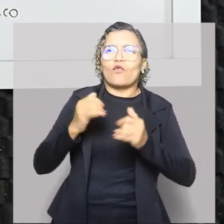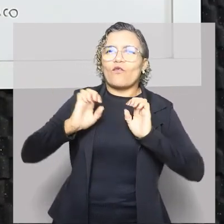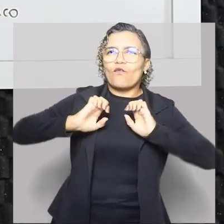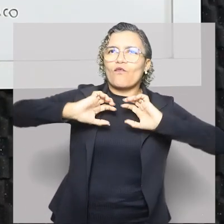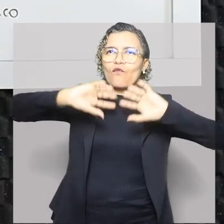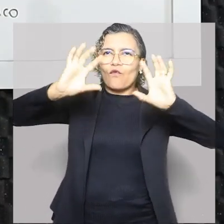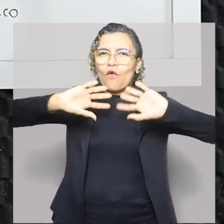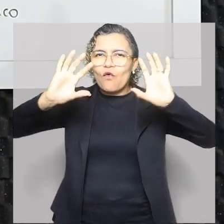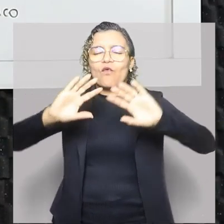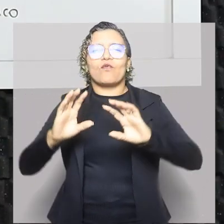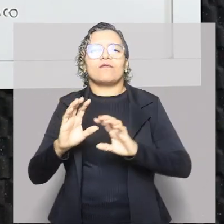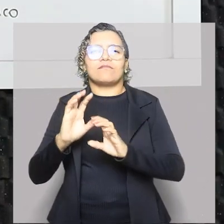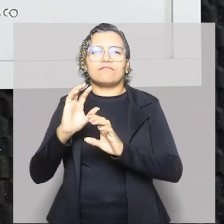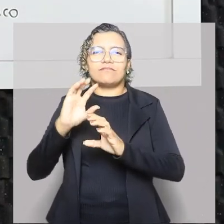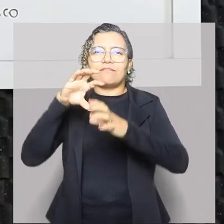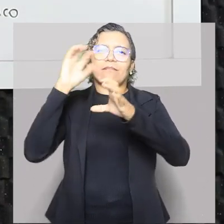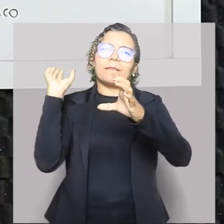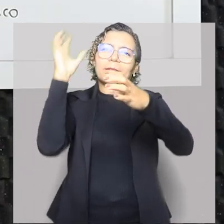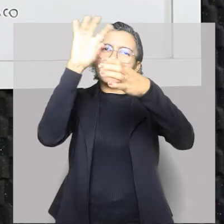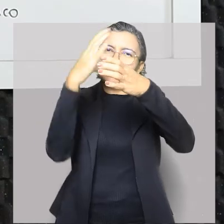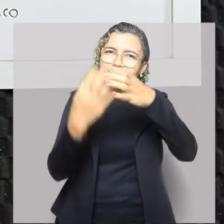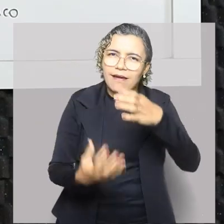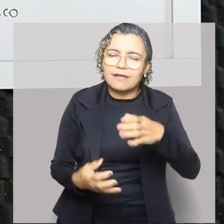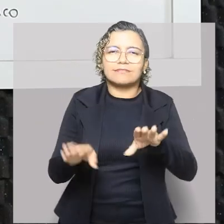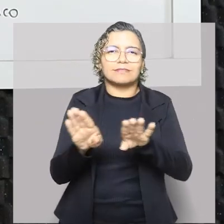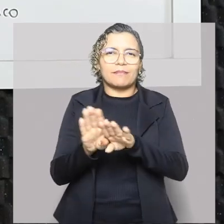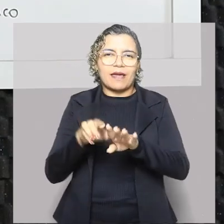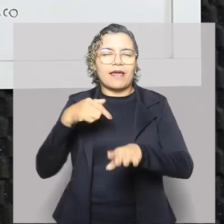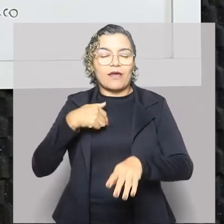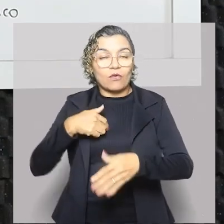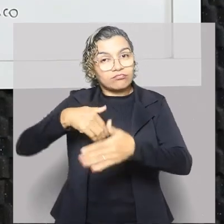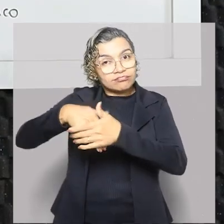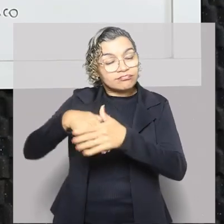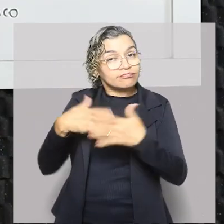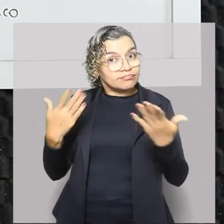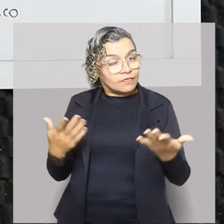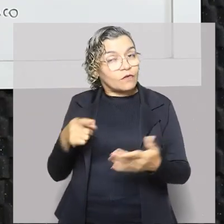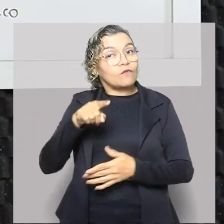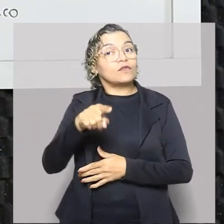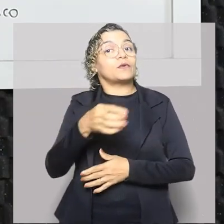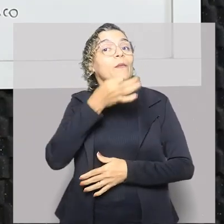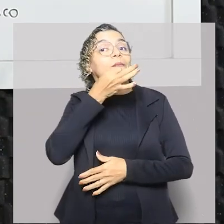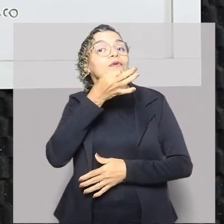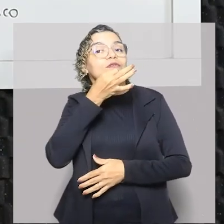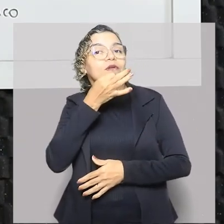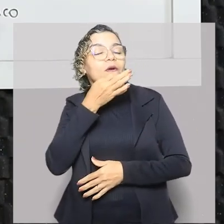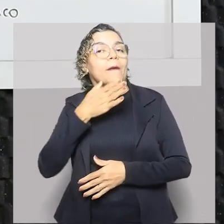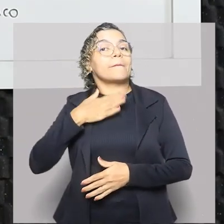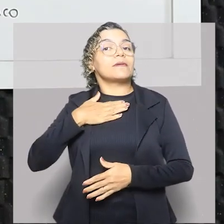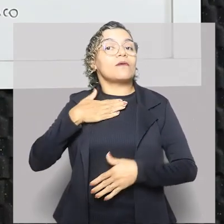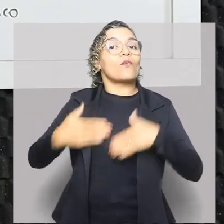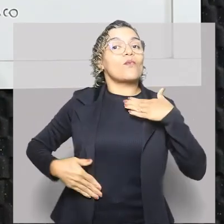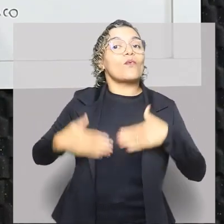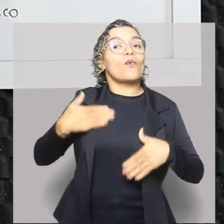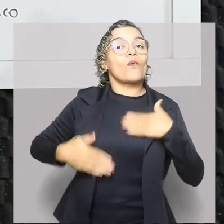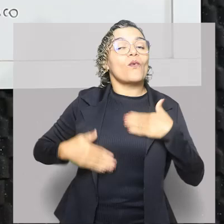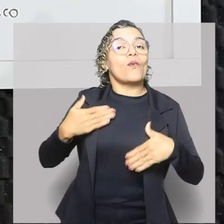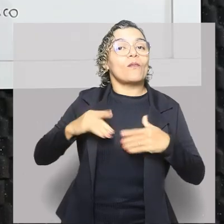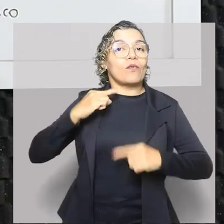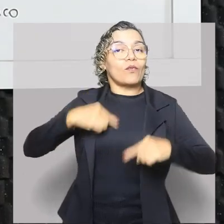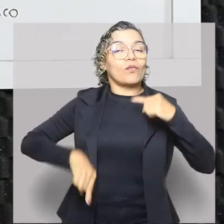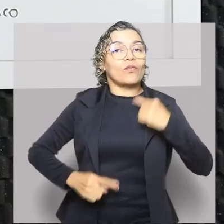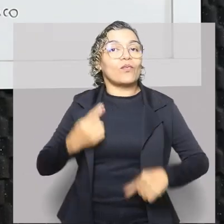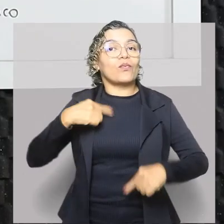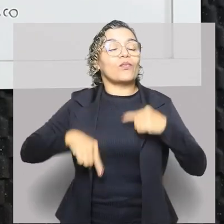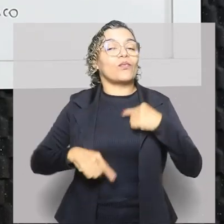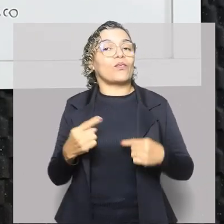basquete, futebol, o que você pensar aí, né? Eu tô fazendo, certo? O que você acha? O meu metabolismo dessa maneira, ele vai ser alto